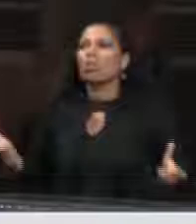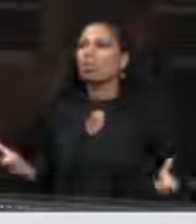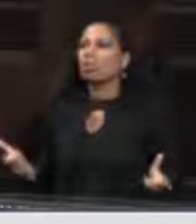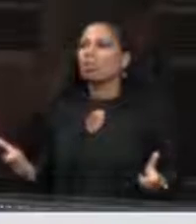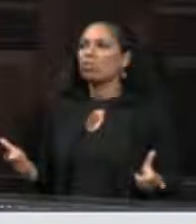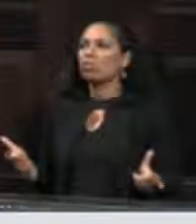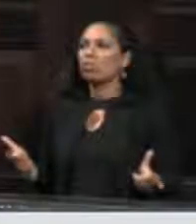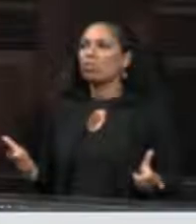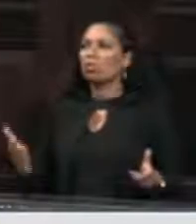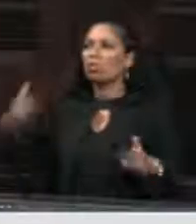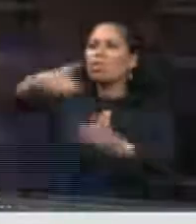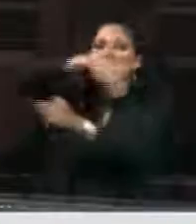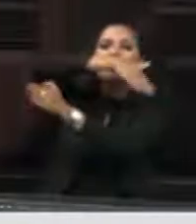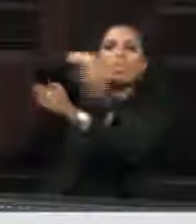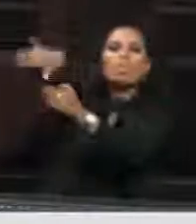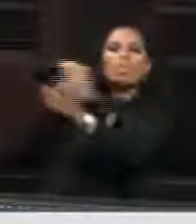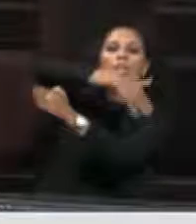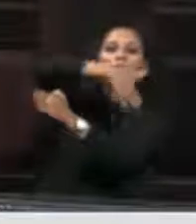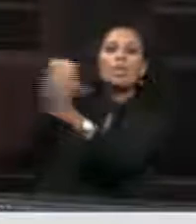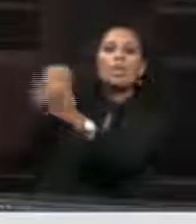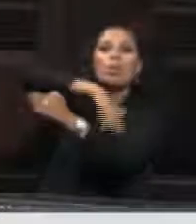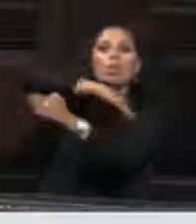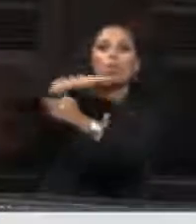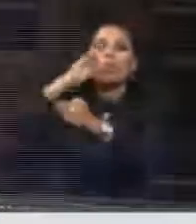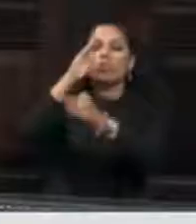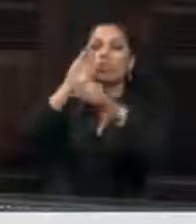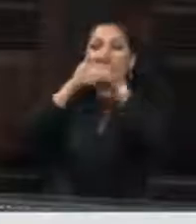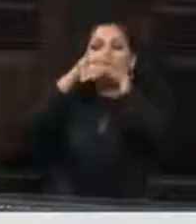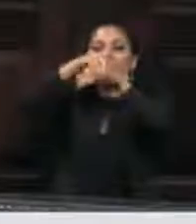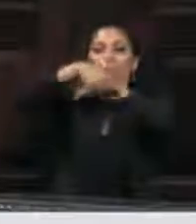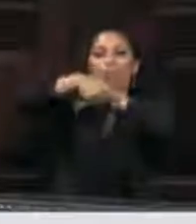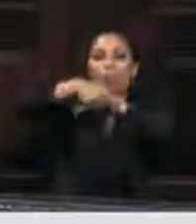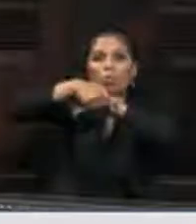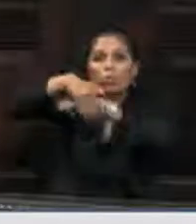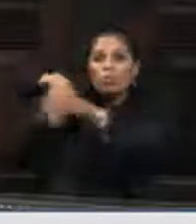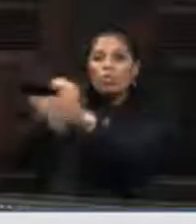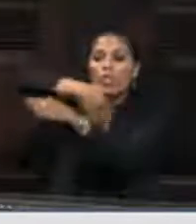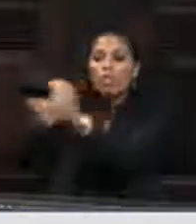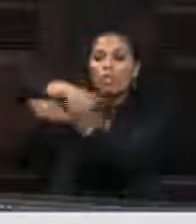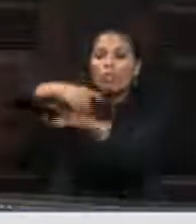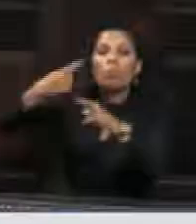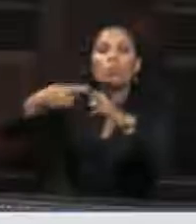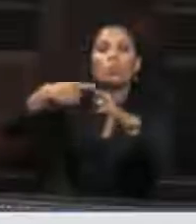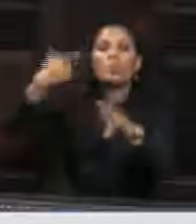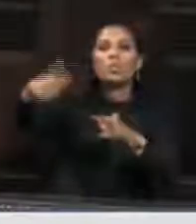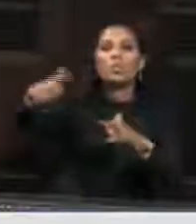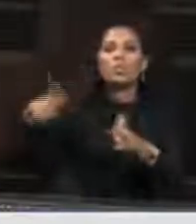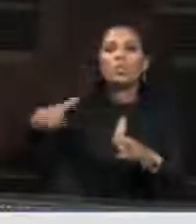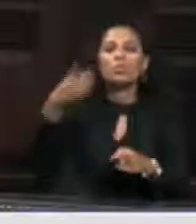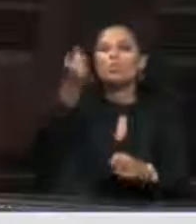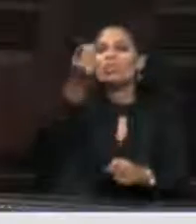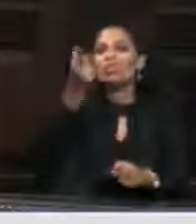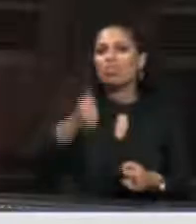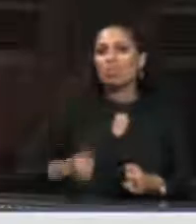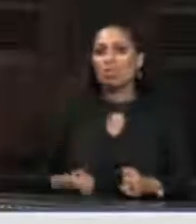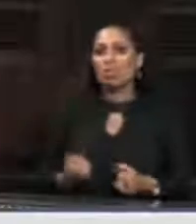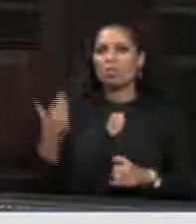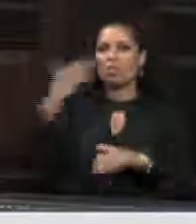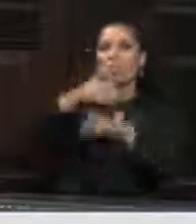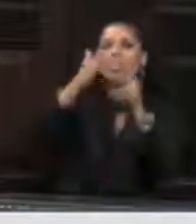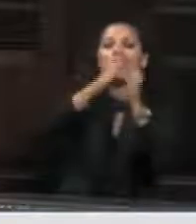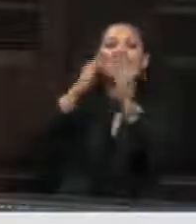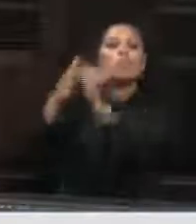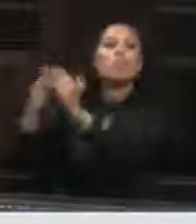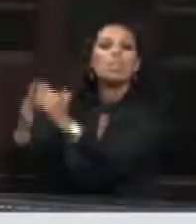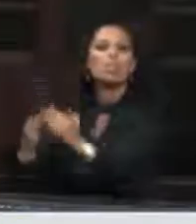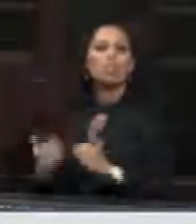das marquises, para passar a noite, exatamente porque não tem dinheiro suficiente e necessário para ir para as suas casas com